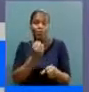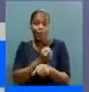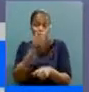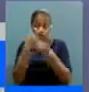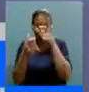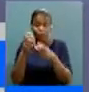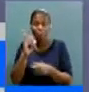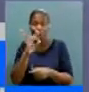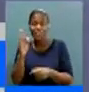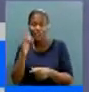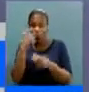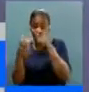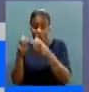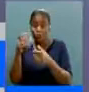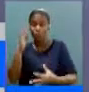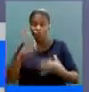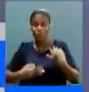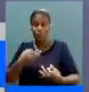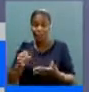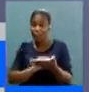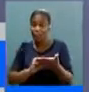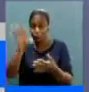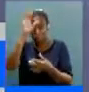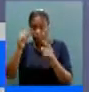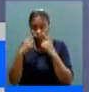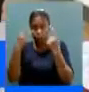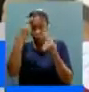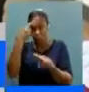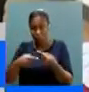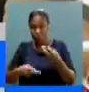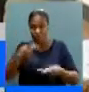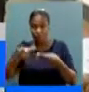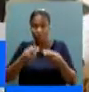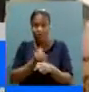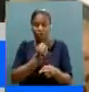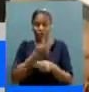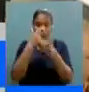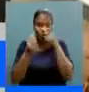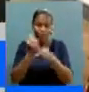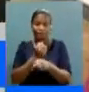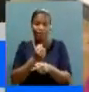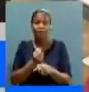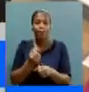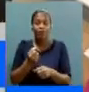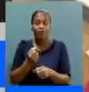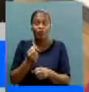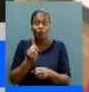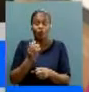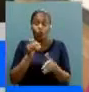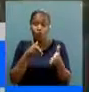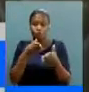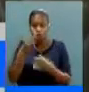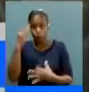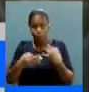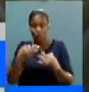da secretaria judiciais do ministério público o objetivo é avaliar o trabalho dos oficiais de justiça no com um sistema de